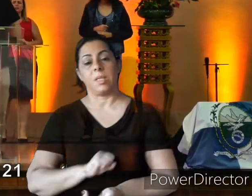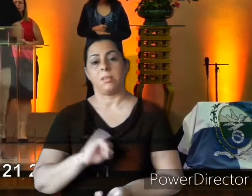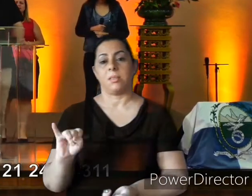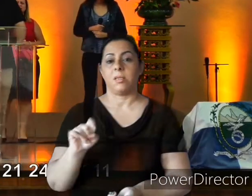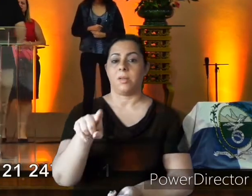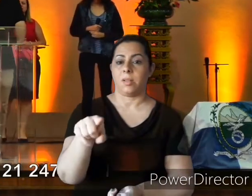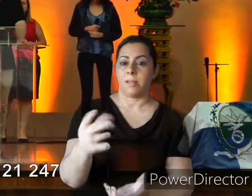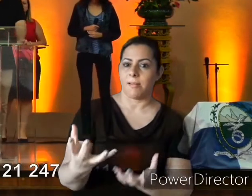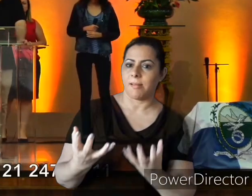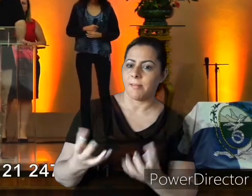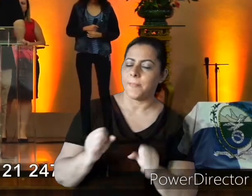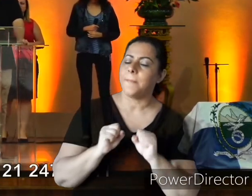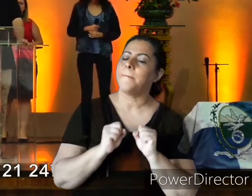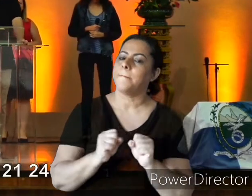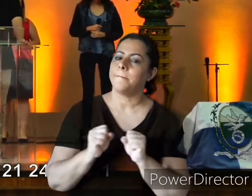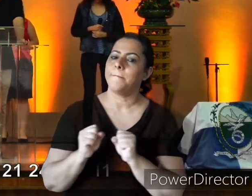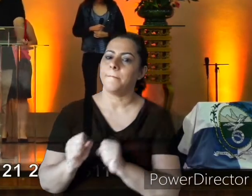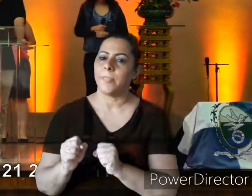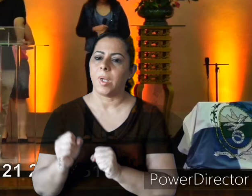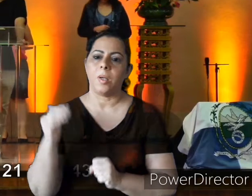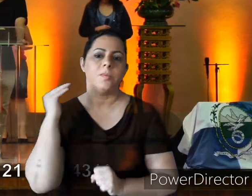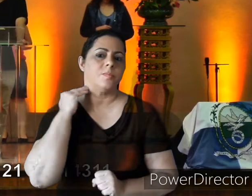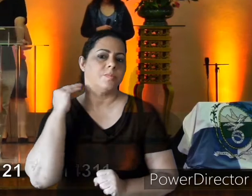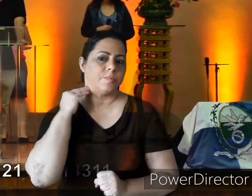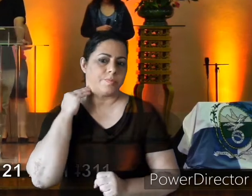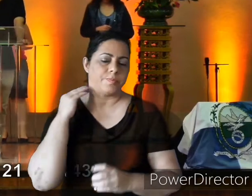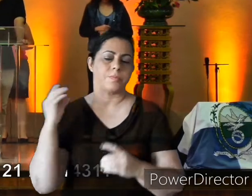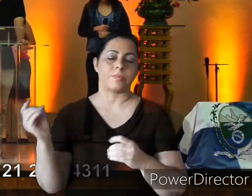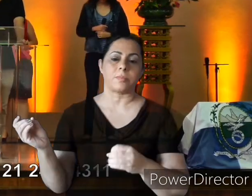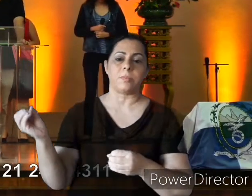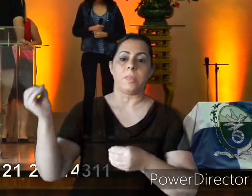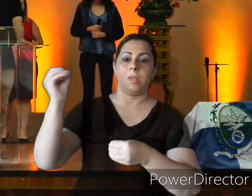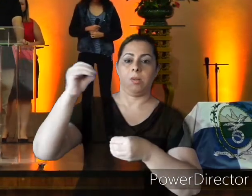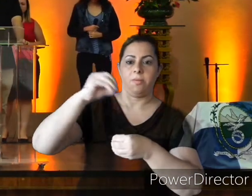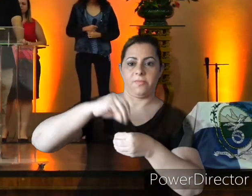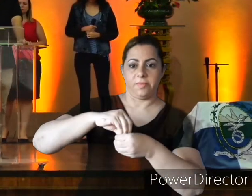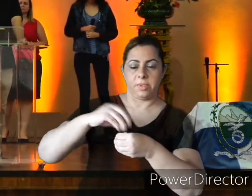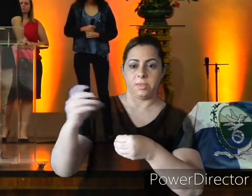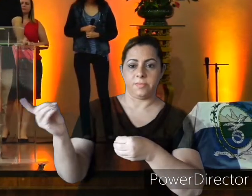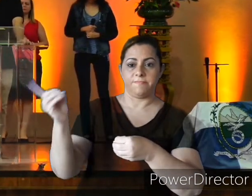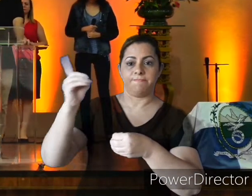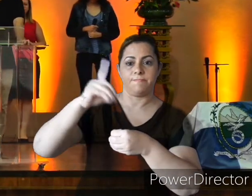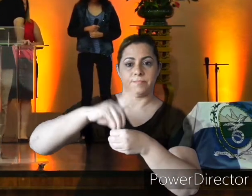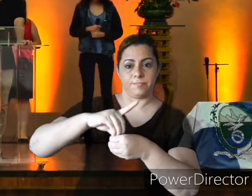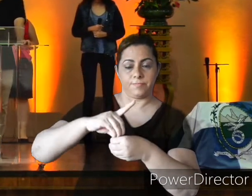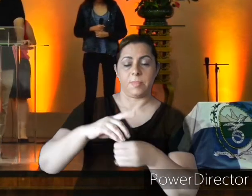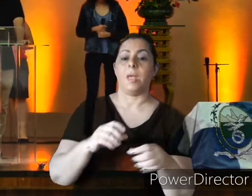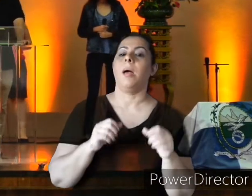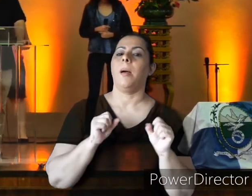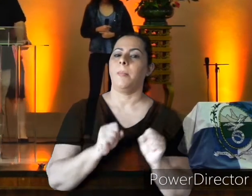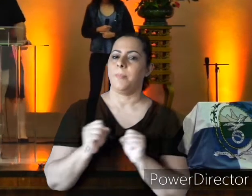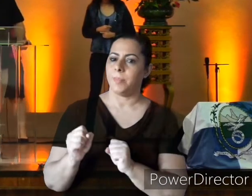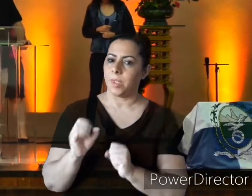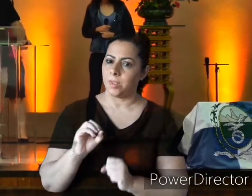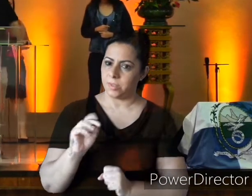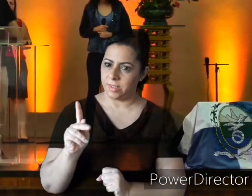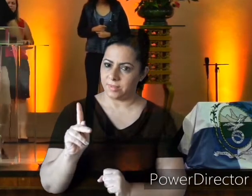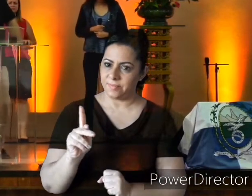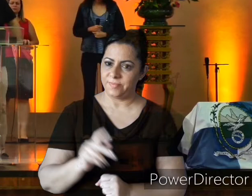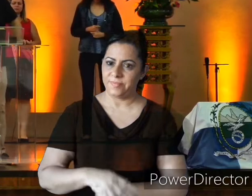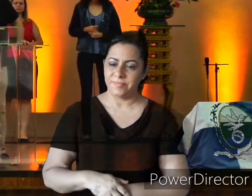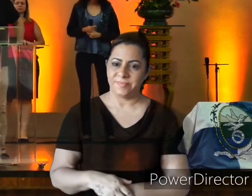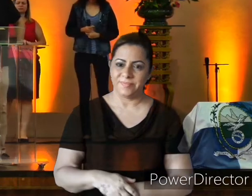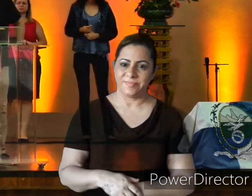toda a semana, das 9 da manhã às 9 da noite, nós temos aqui o disco oração, temos irmãos,